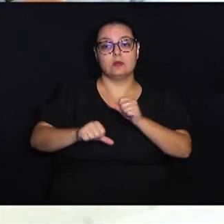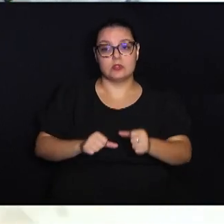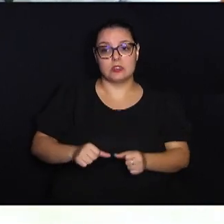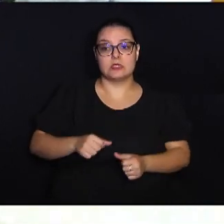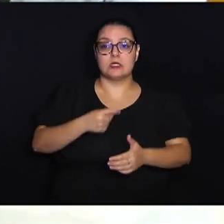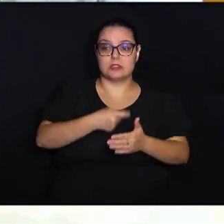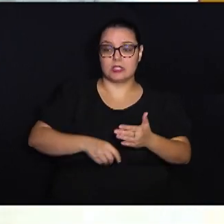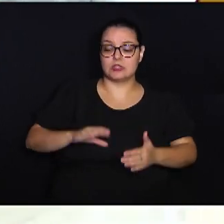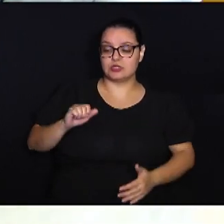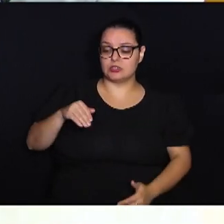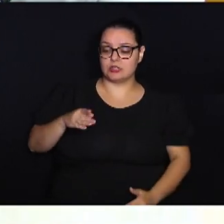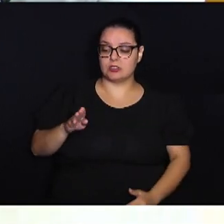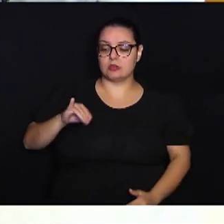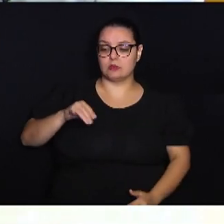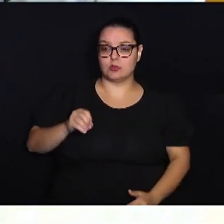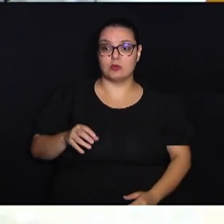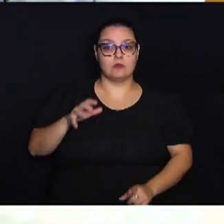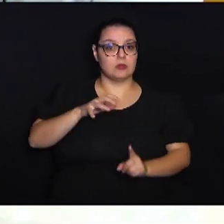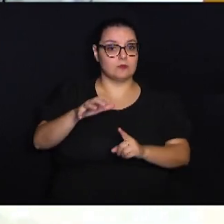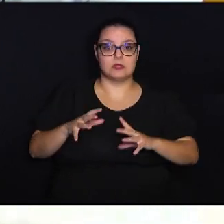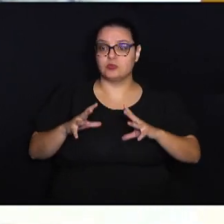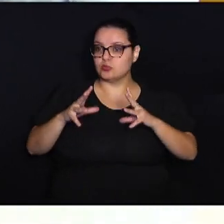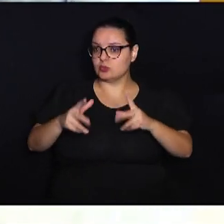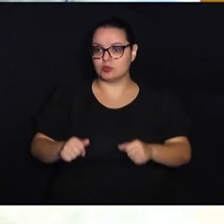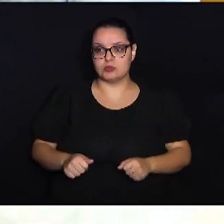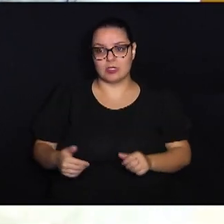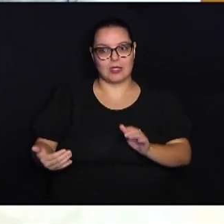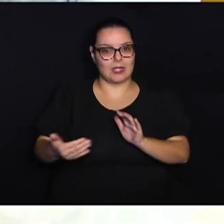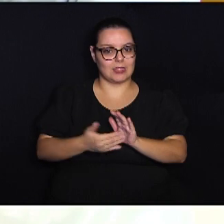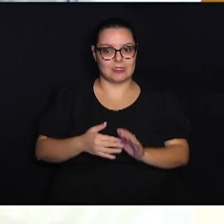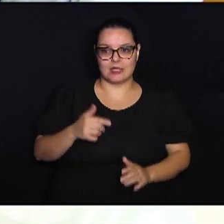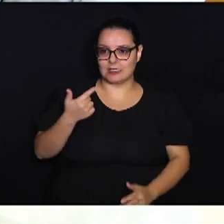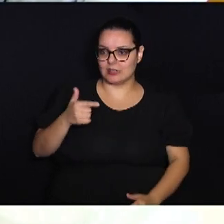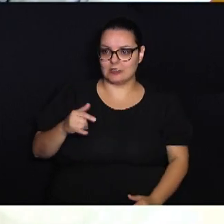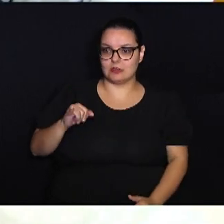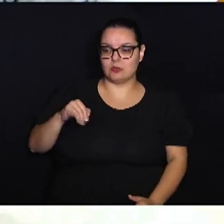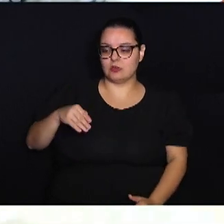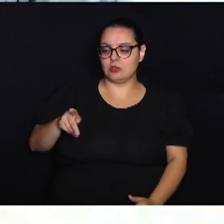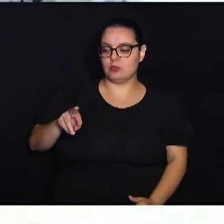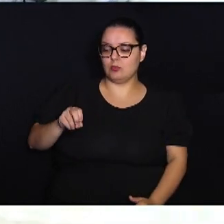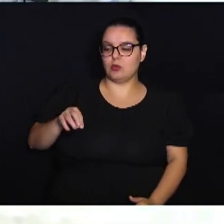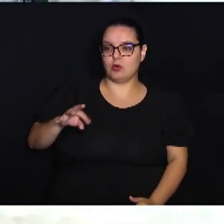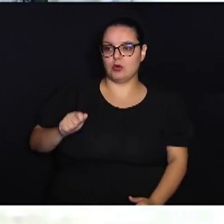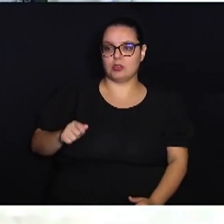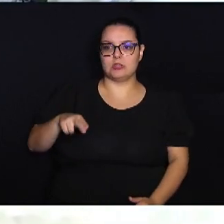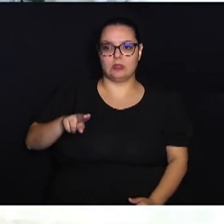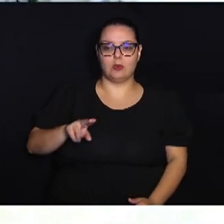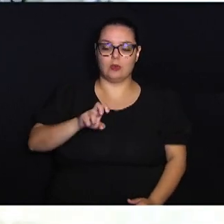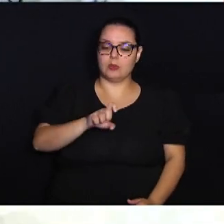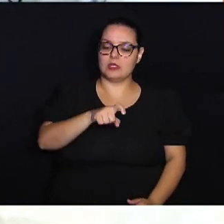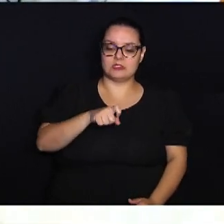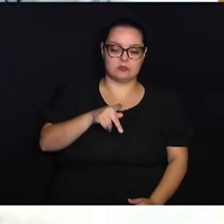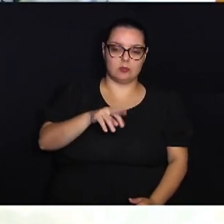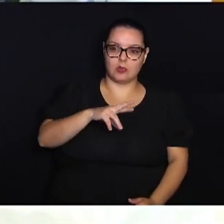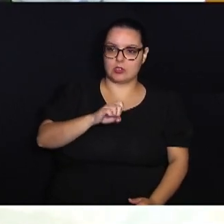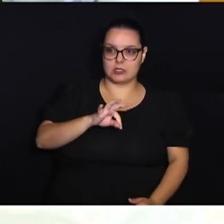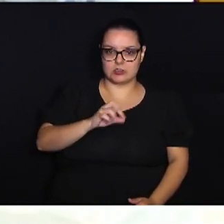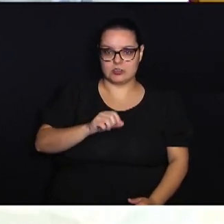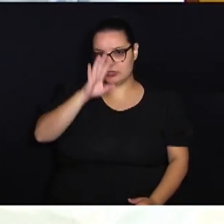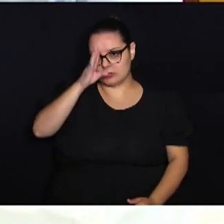que dialogam também com esses temas, no caso, esse tema da emergência climática, que é muito atual, que